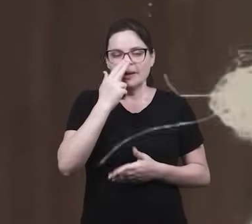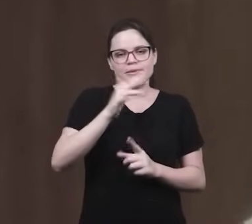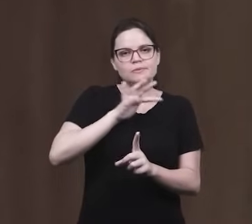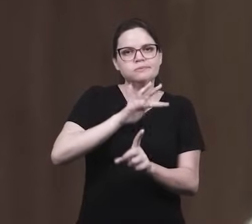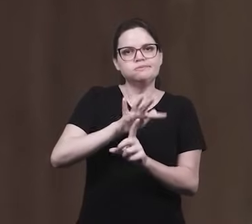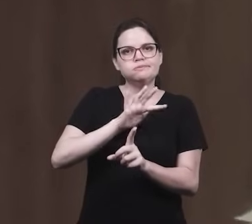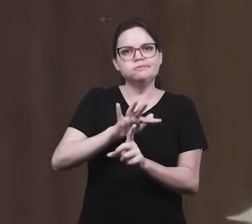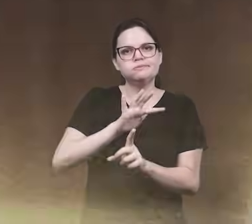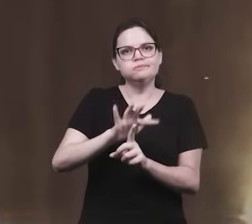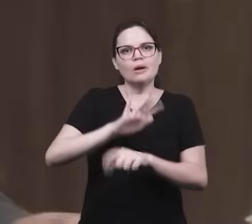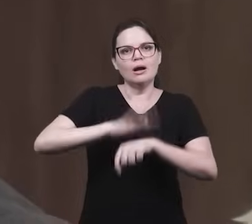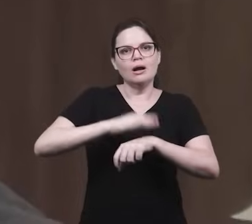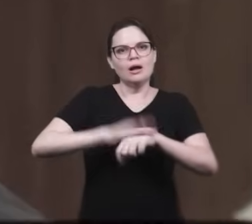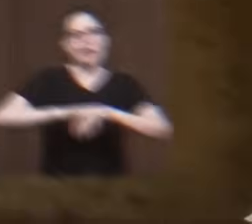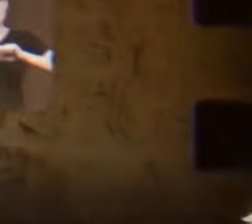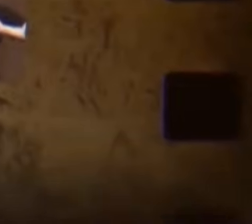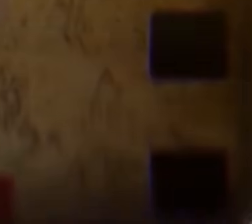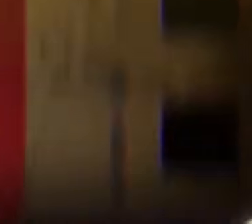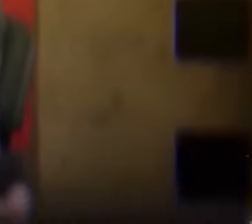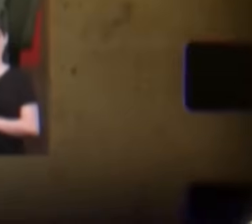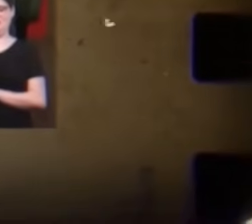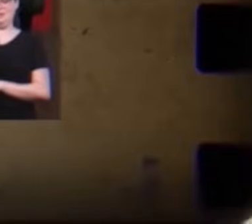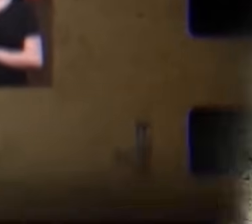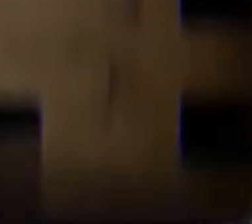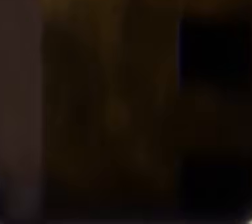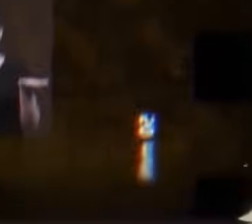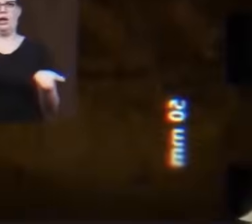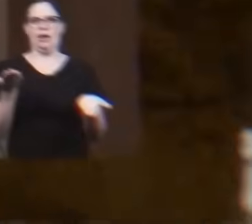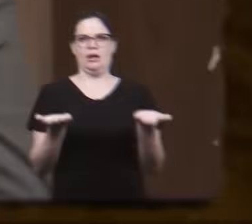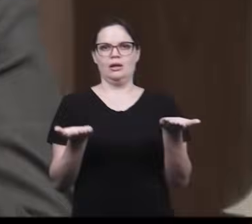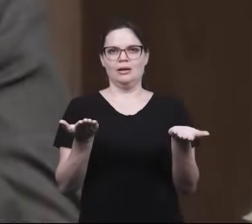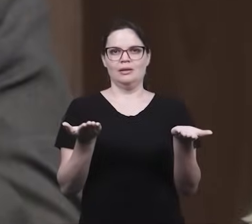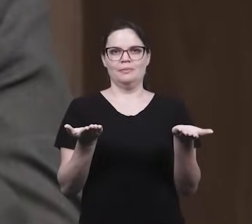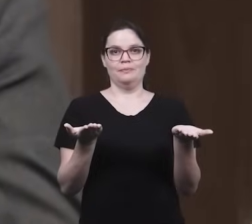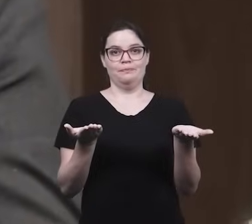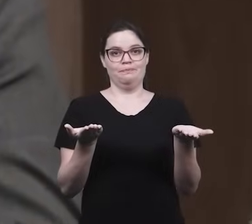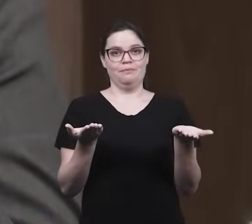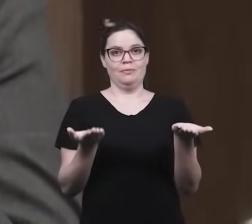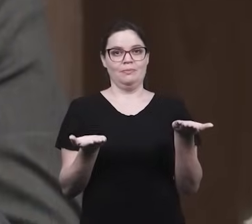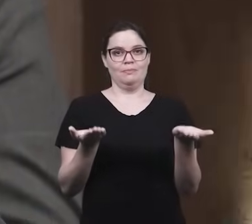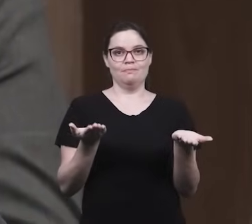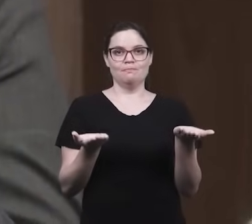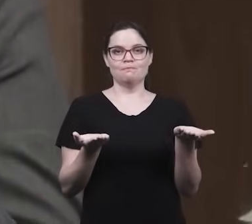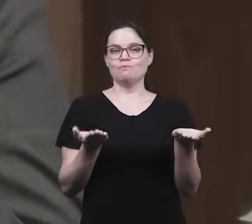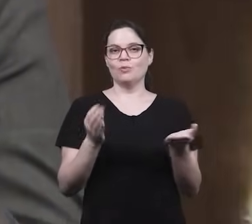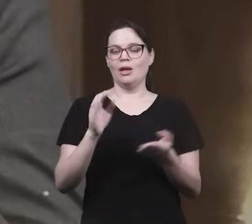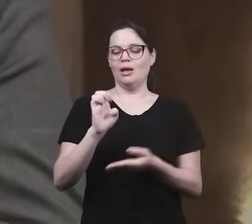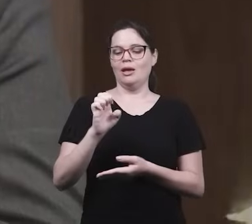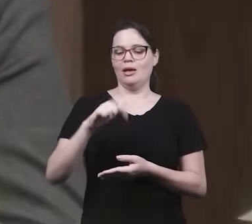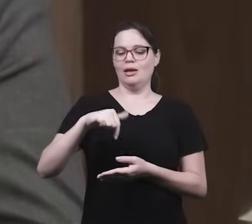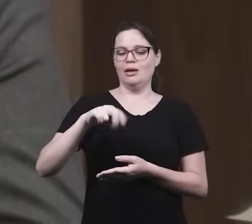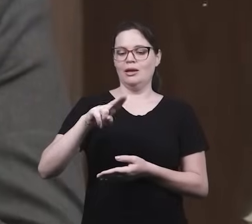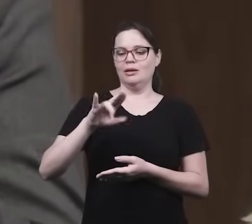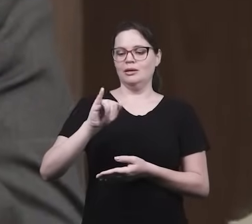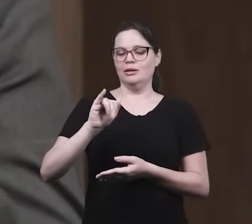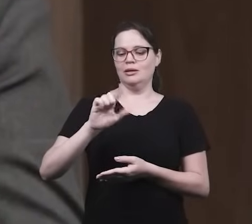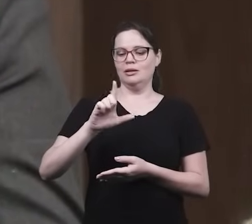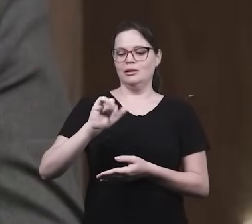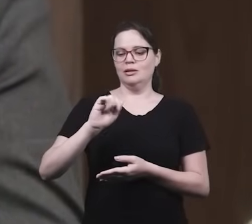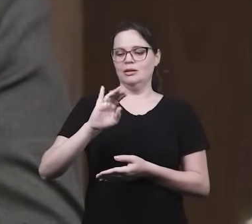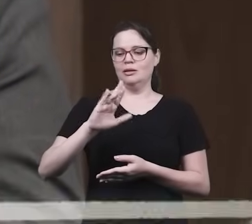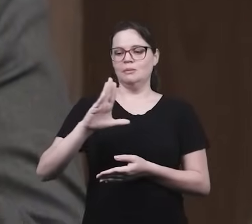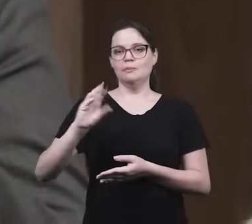ações antrópicas, algumas ações do homem. Então, a criação, ela foi concebida para ter um